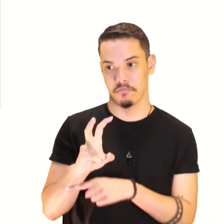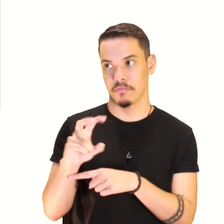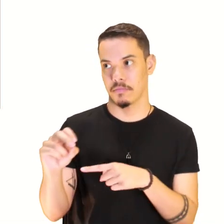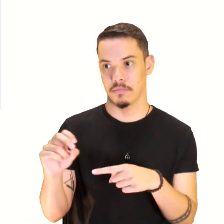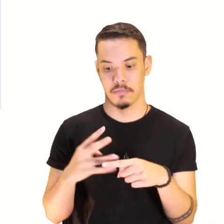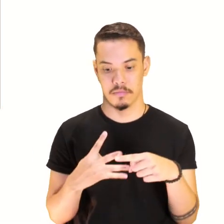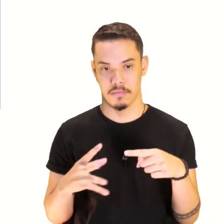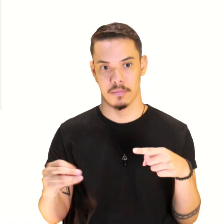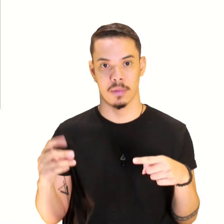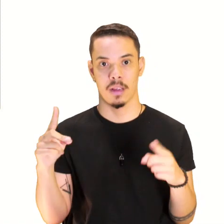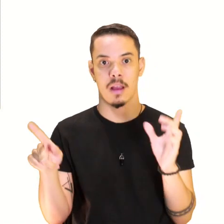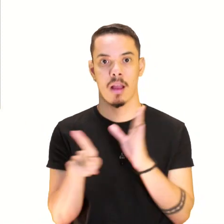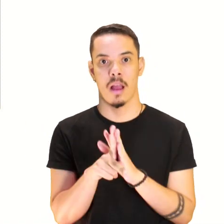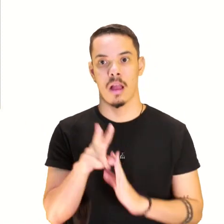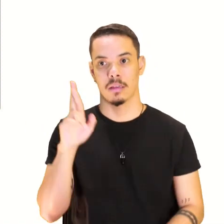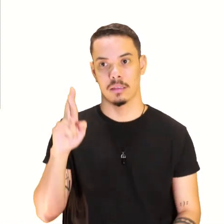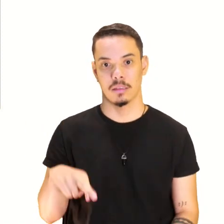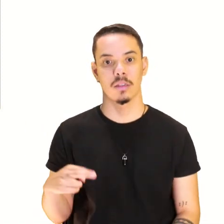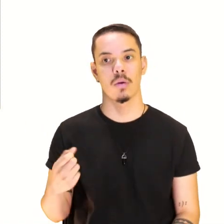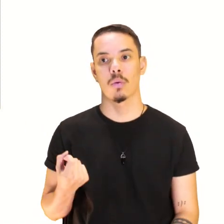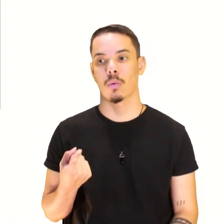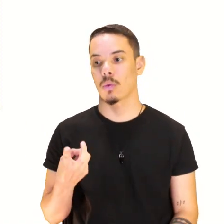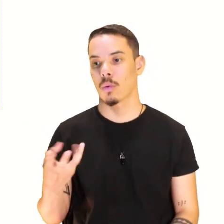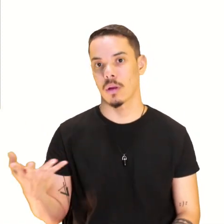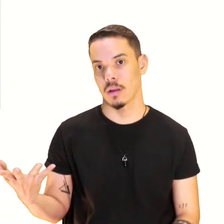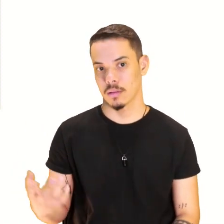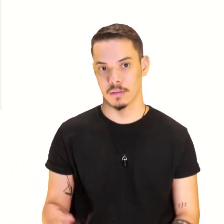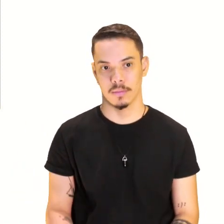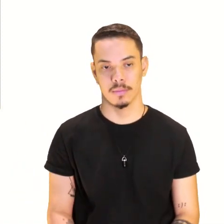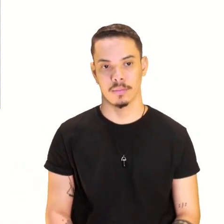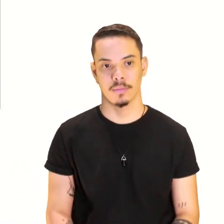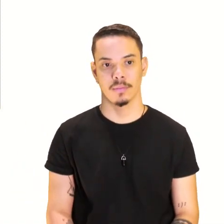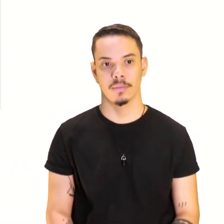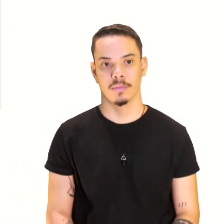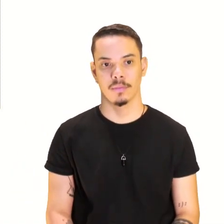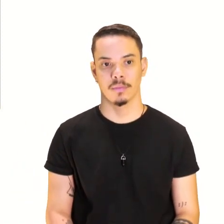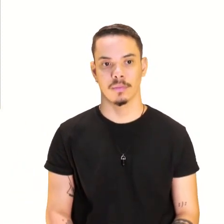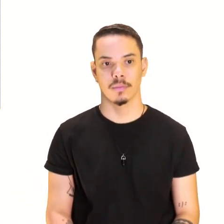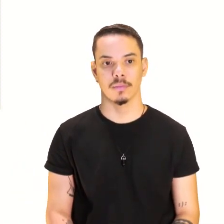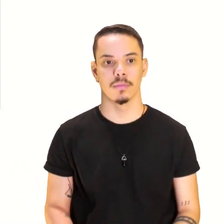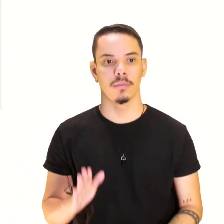um saco de areia, tantos tijolos. Corta o zero.